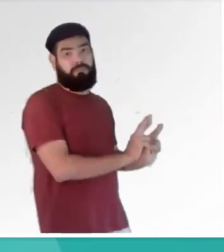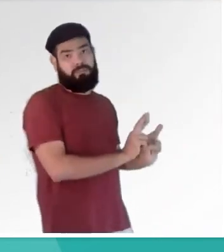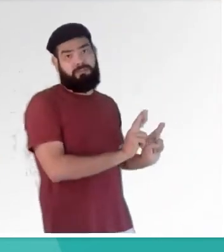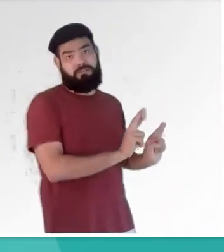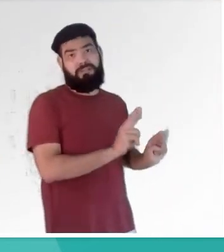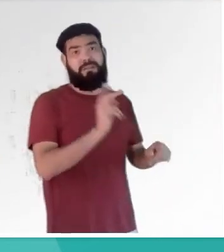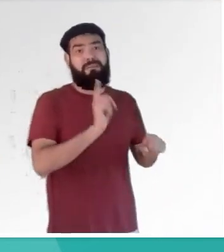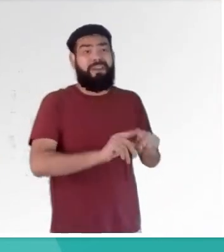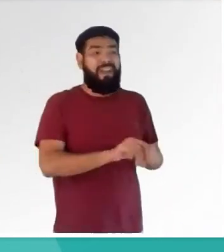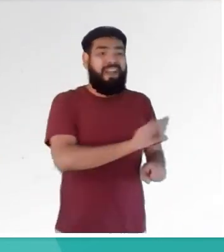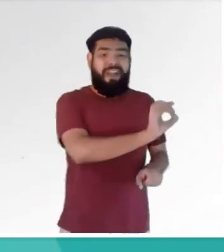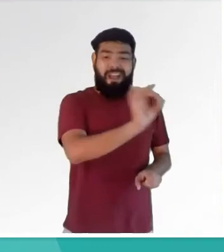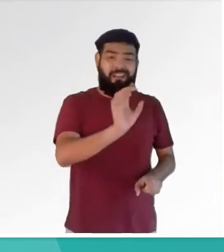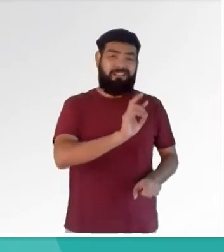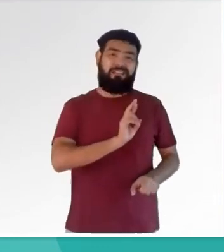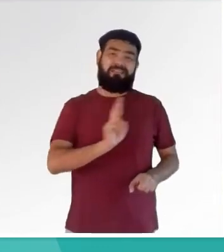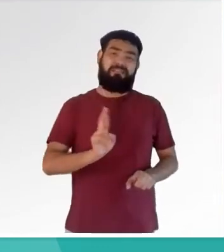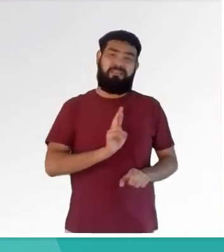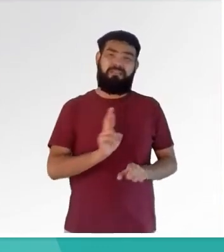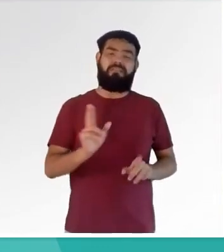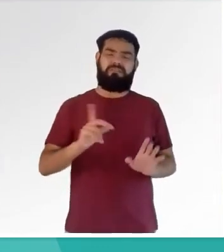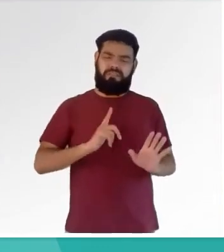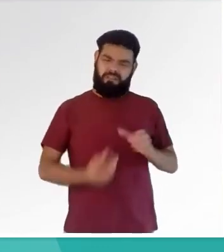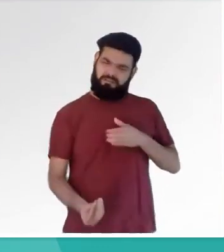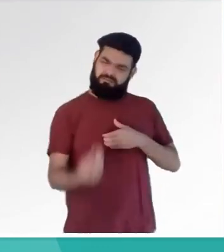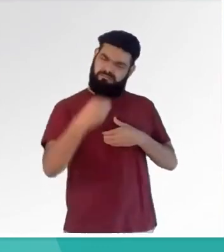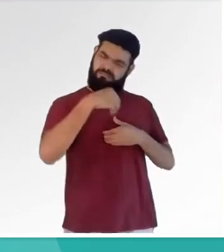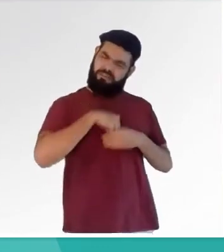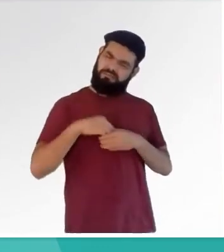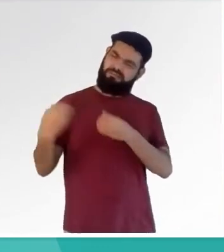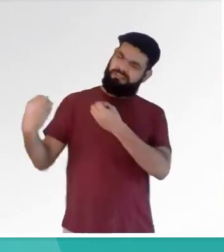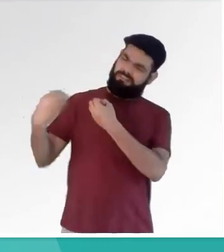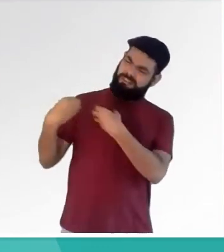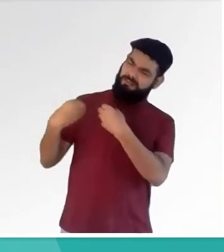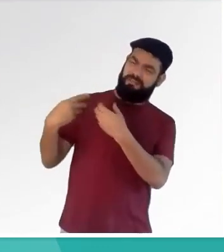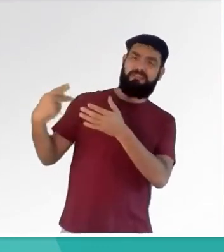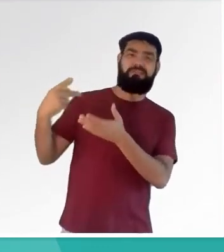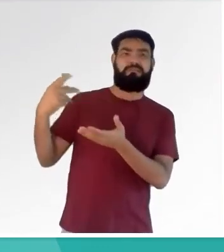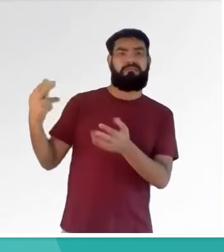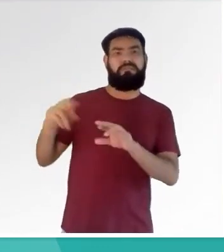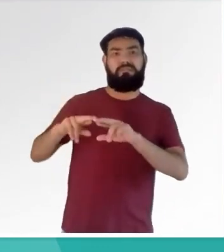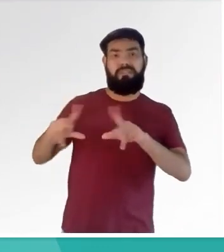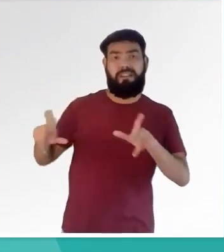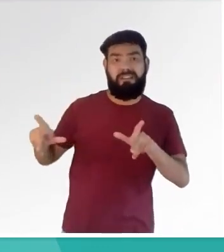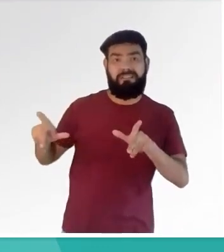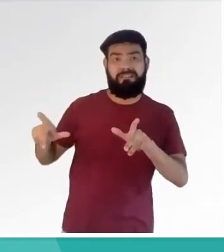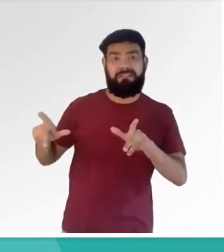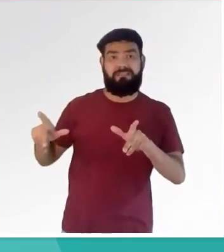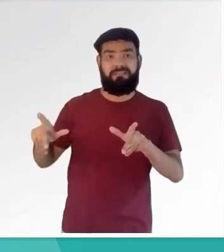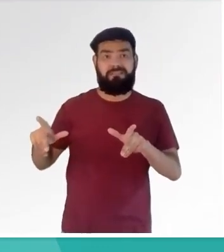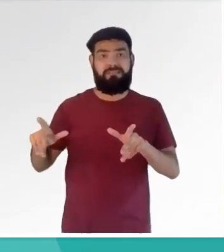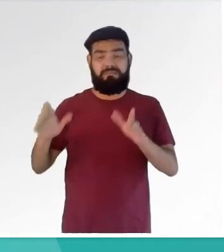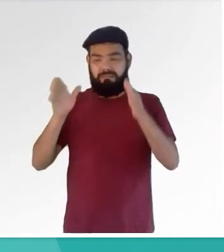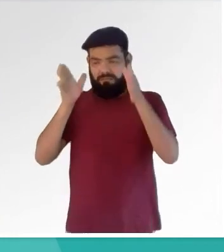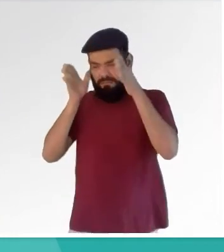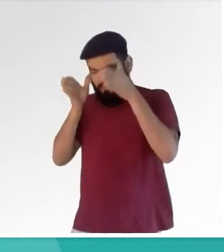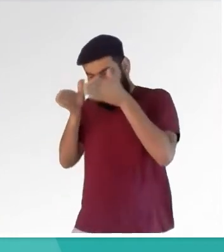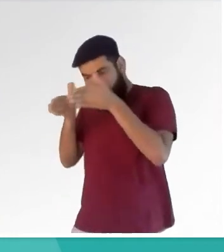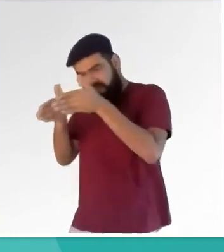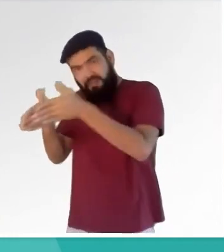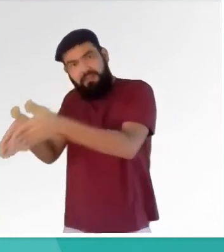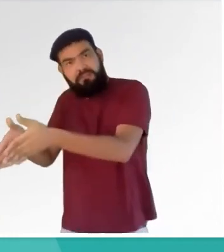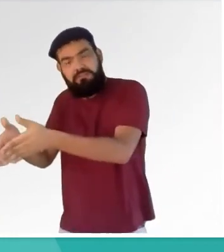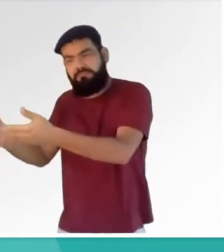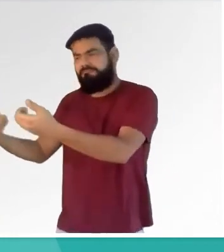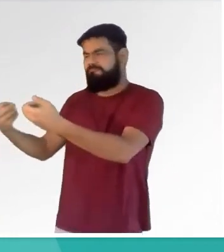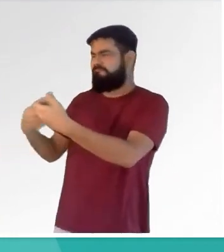religião tem a sua doutrina, tem a sua maneira de ensinar os seus fiéis, ensinar as pessoas que